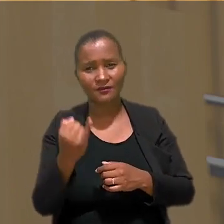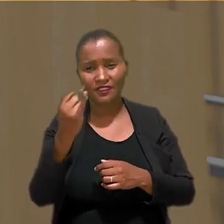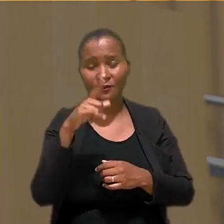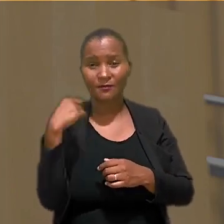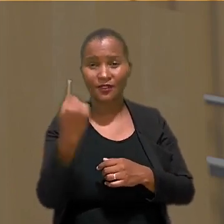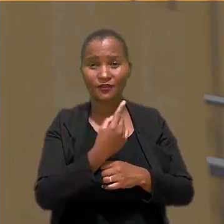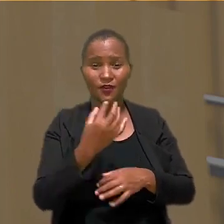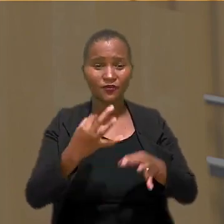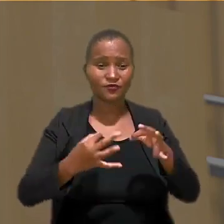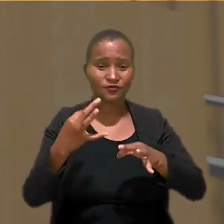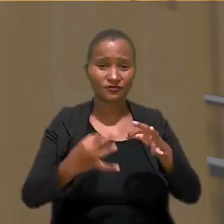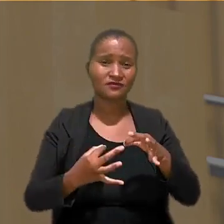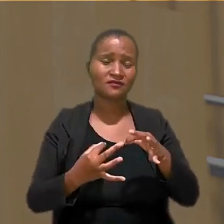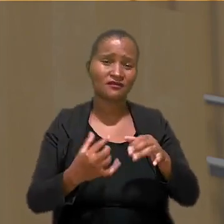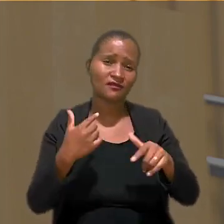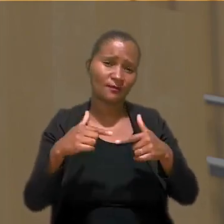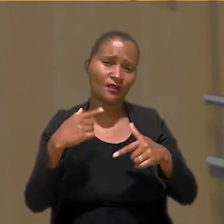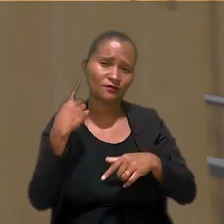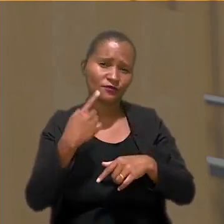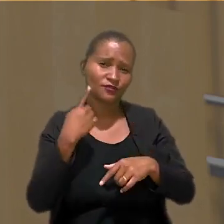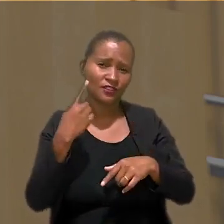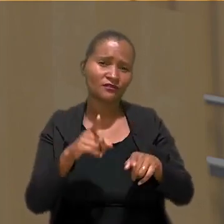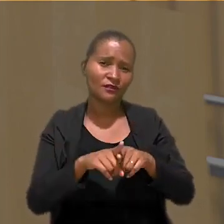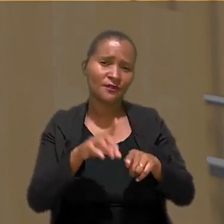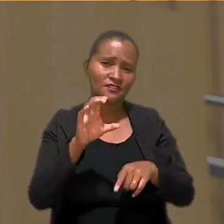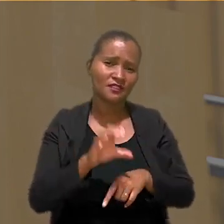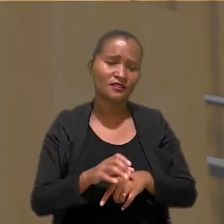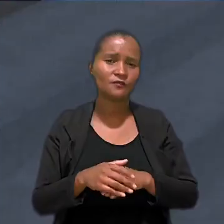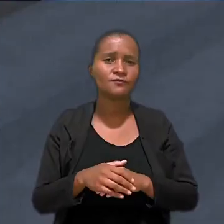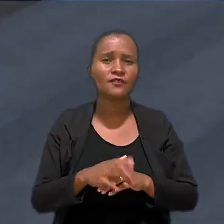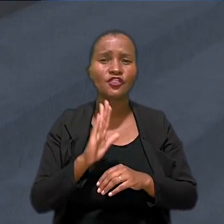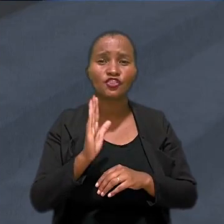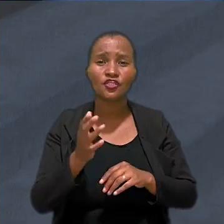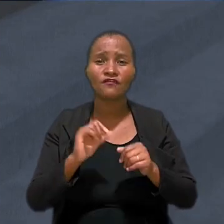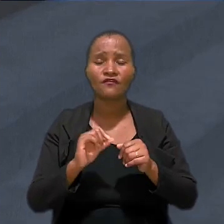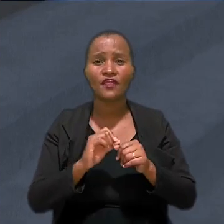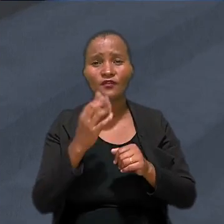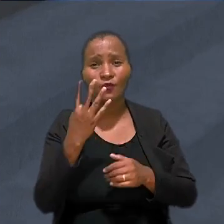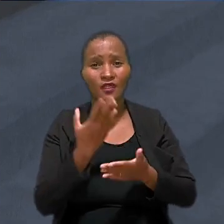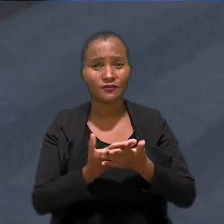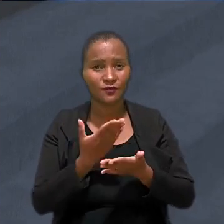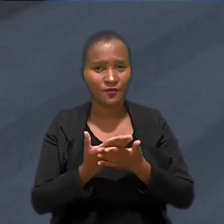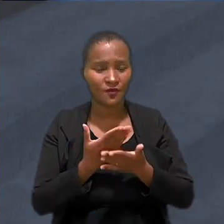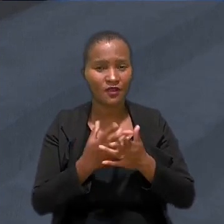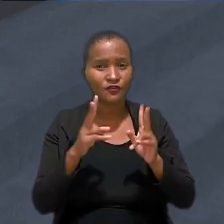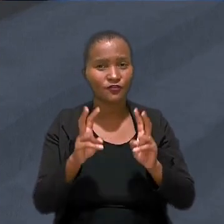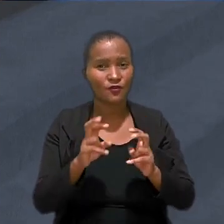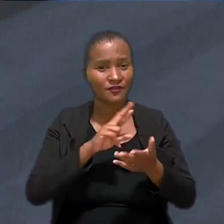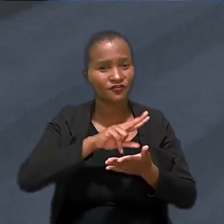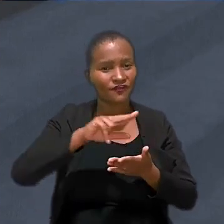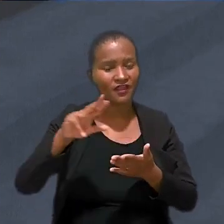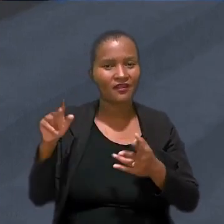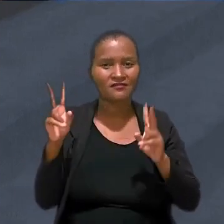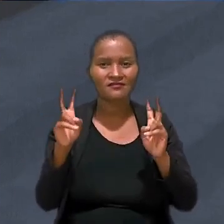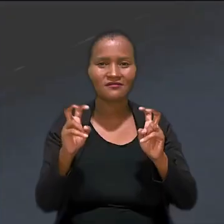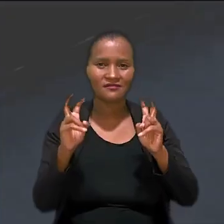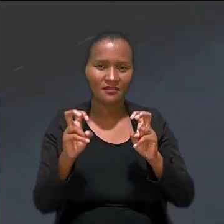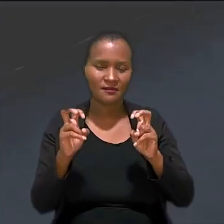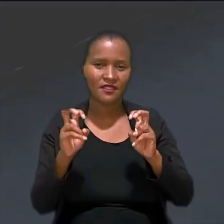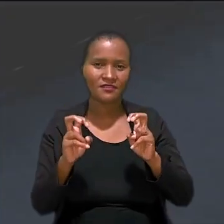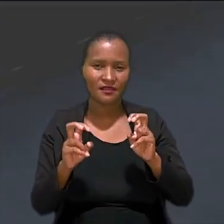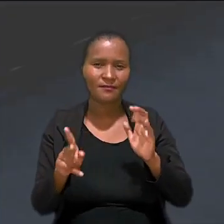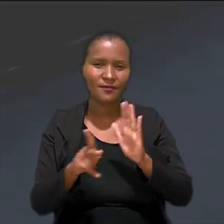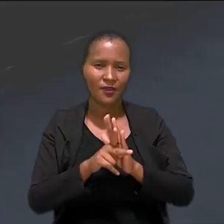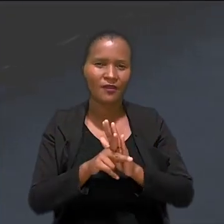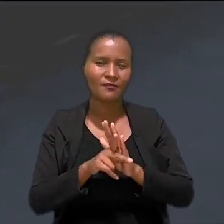hoje como juristas, como operadores do direito ou como cidadãos brasileiros também. Já foram realizadas 4 aulas sobre diferentes